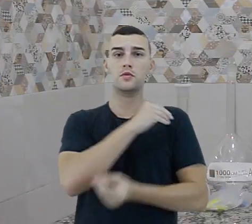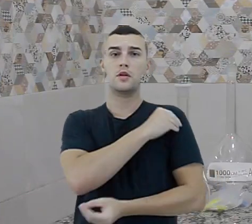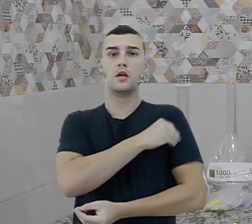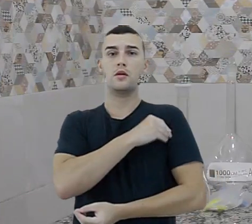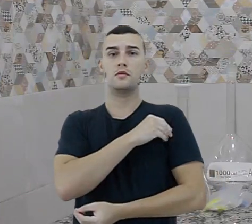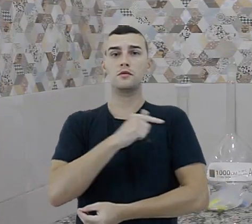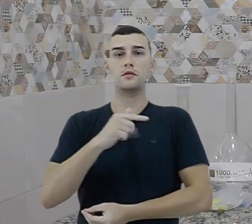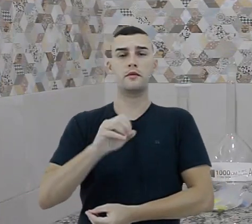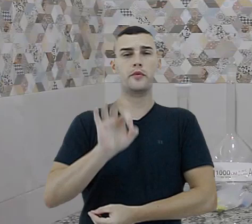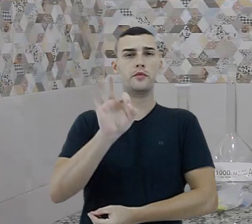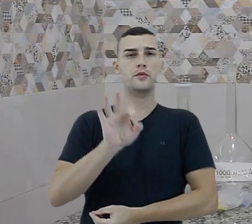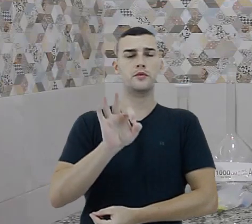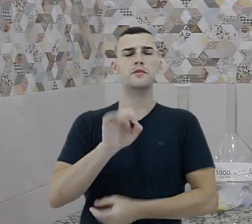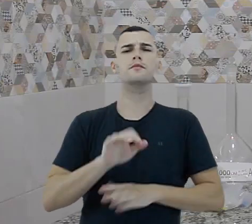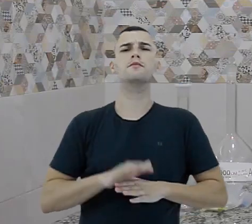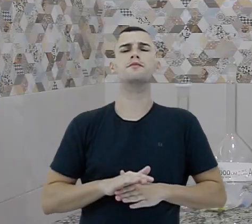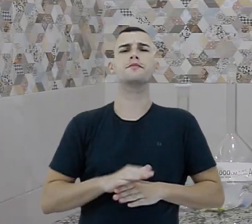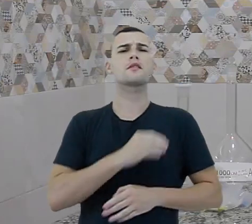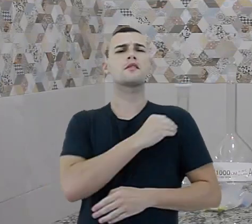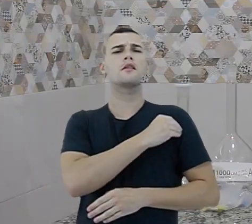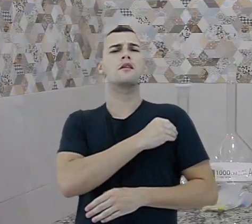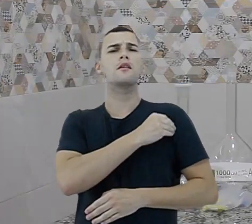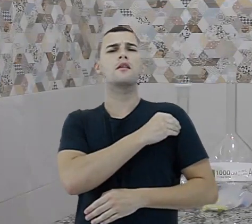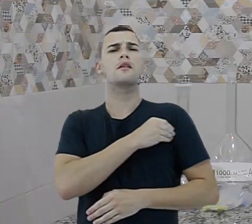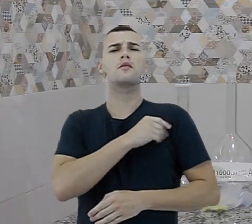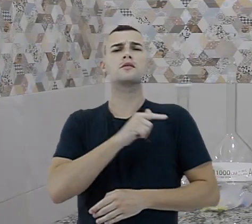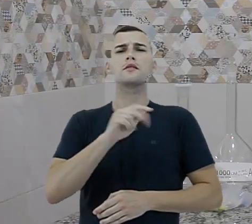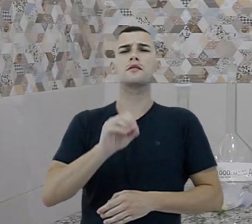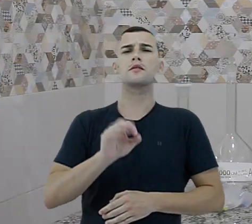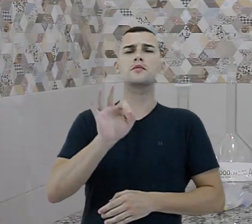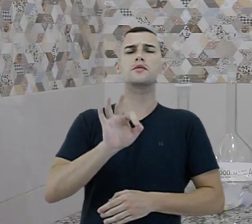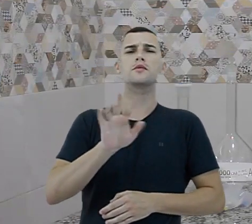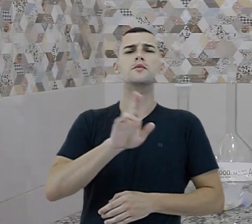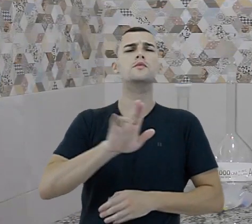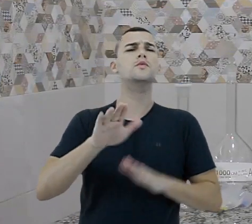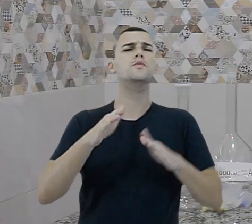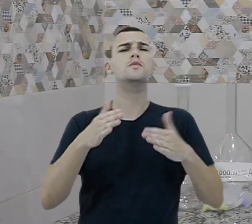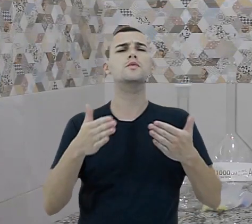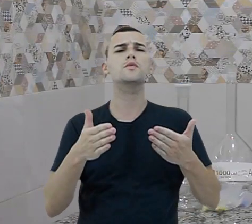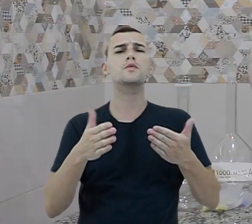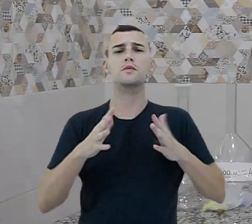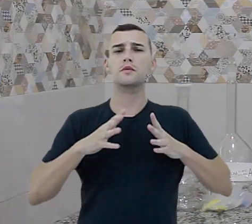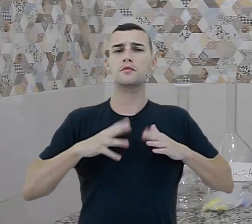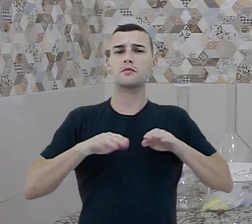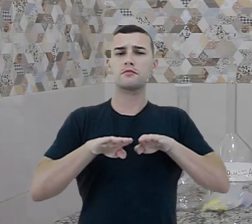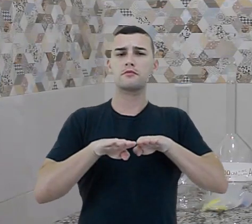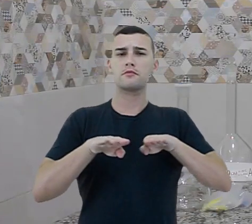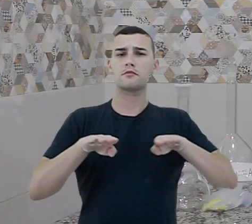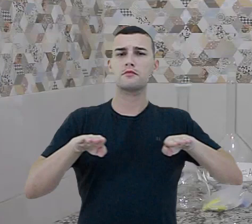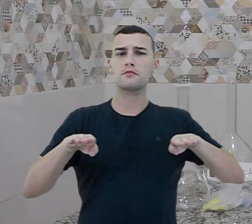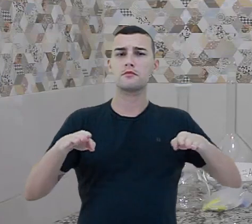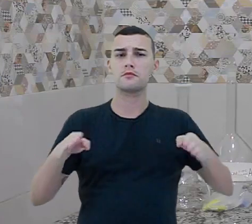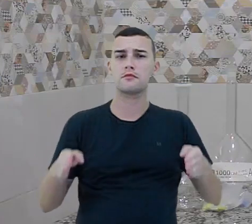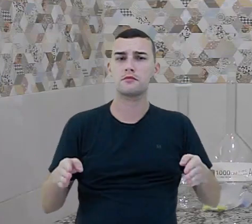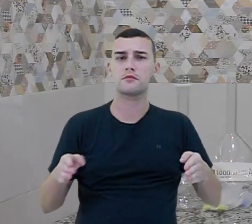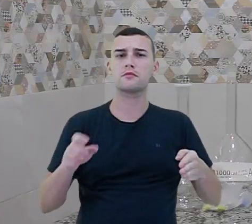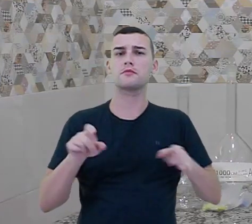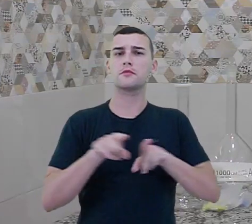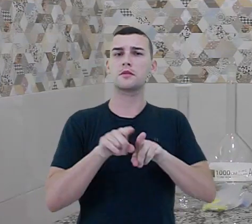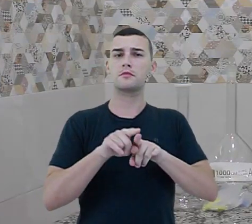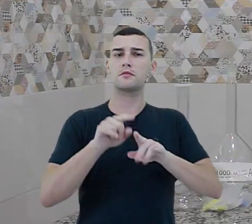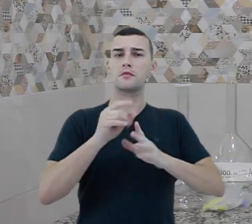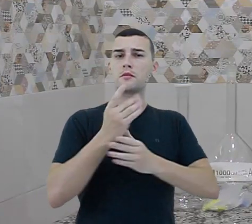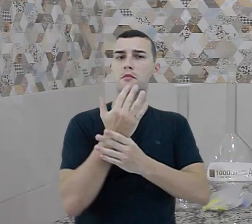álcool a 70%. O álcool 70% é muito utilizado para asepsia de bancada, para limpar superfícies,